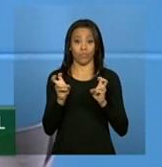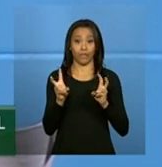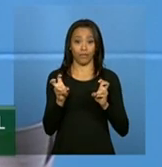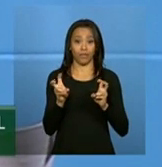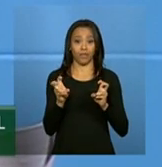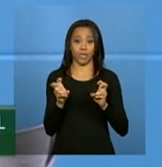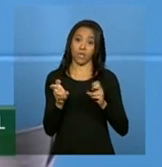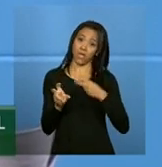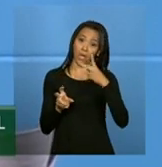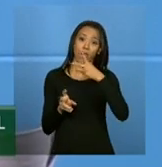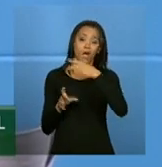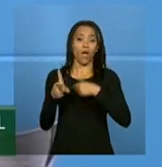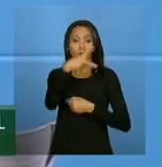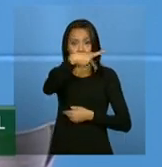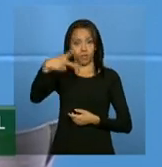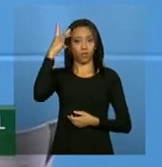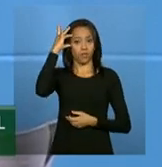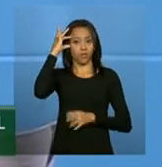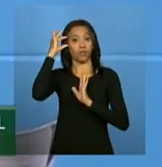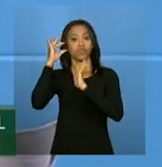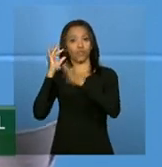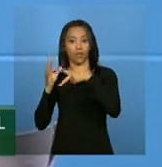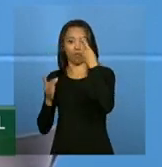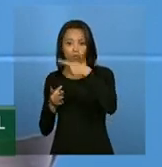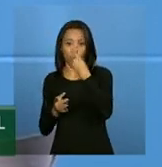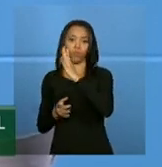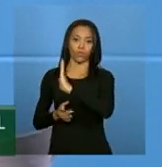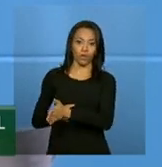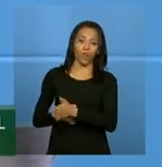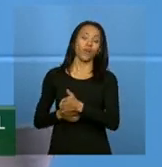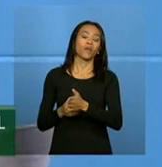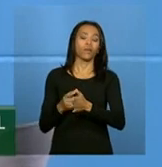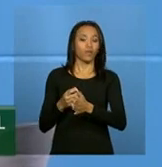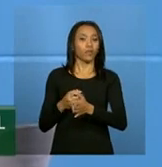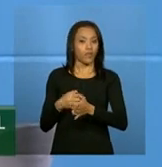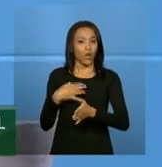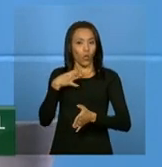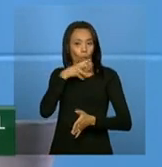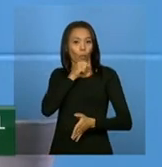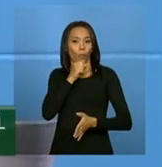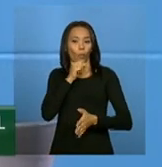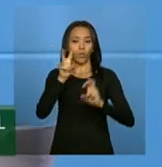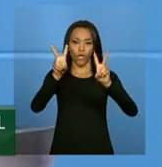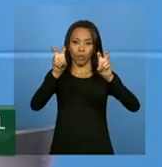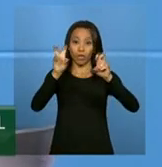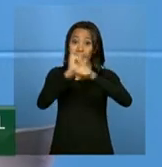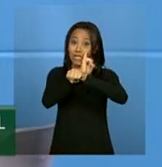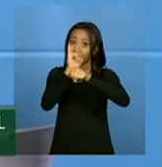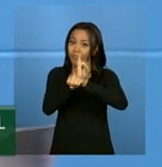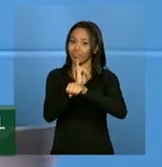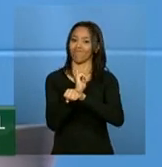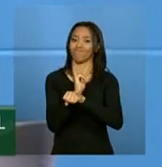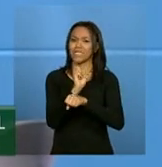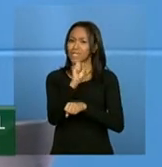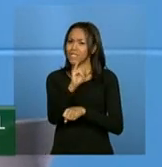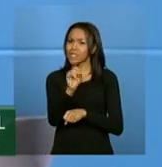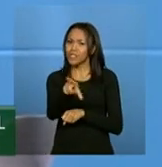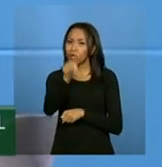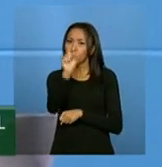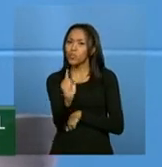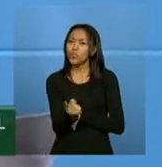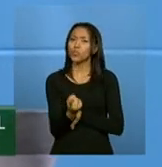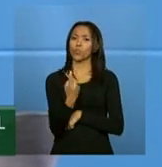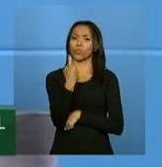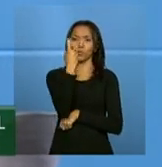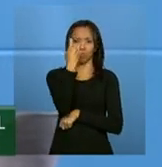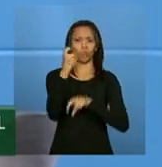presidenta já falou exatamente sobre isso, considero que é um tema estratégico. Certamente, se tivermos que eleger um único tema para